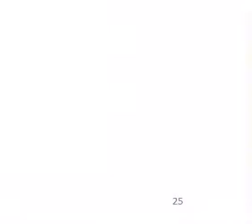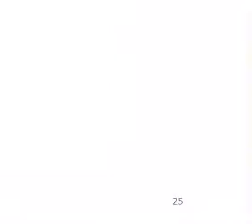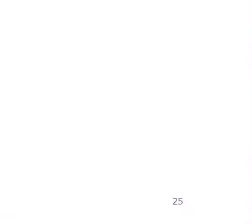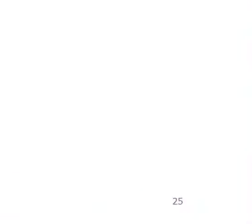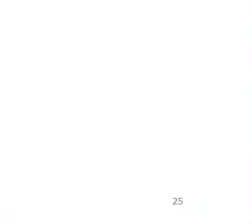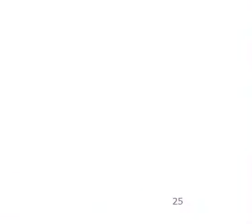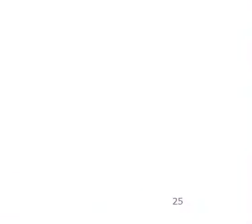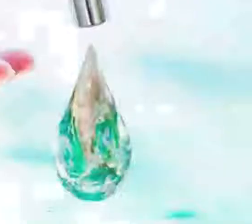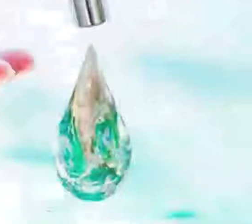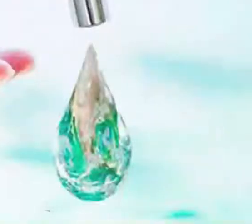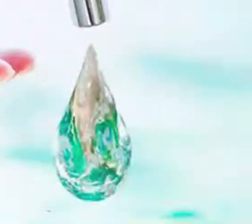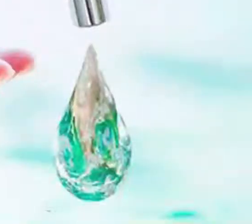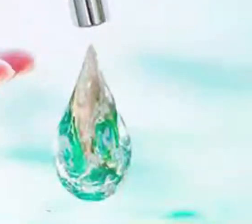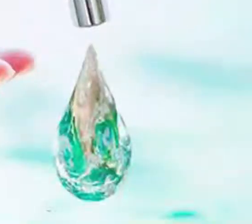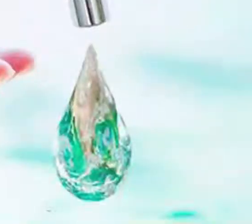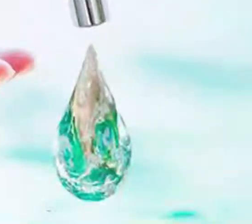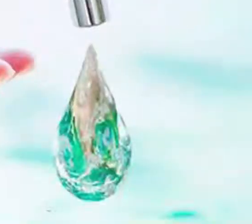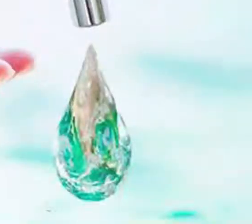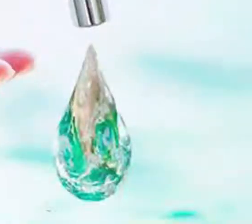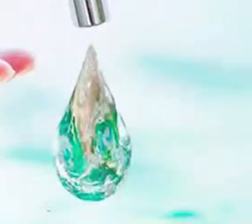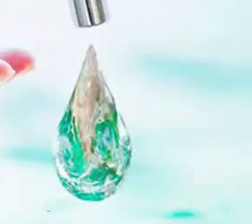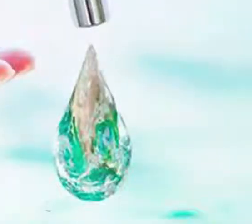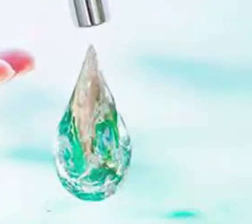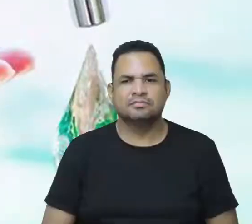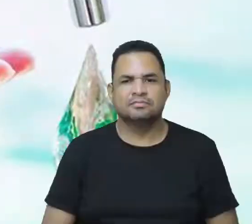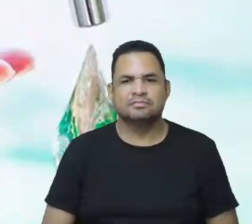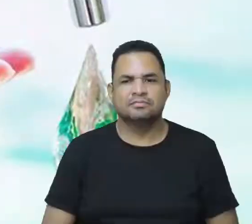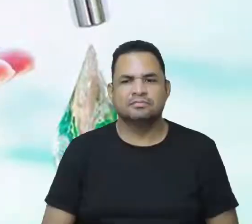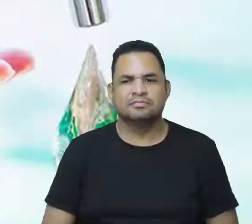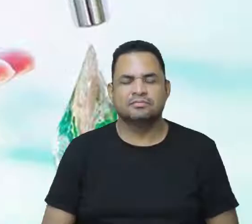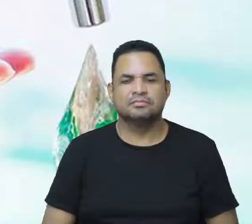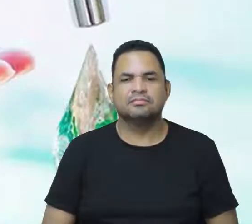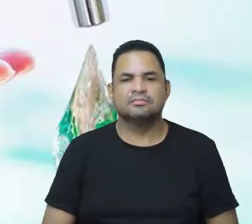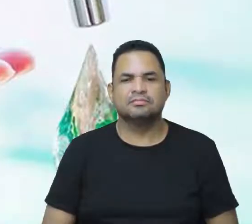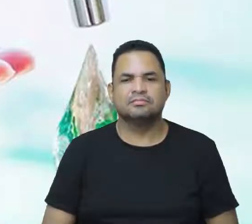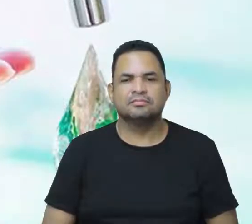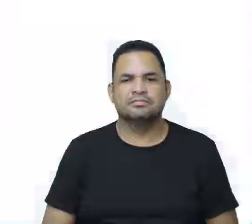comigo, tá? Vem comigo. Aí.